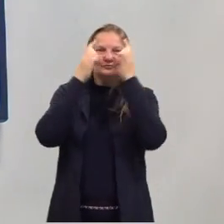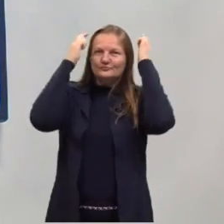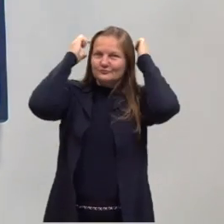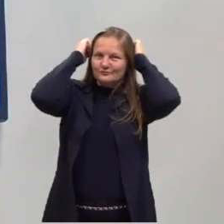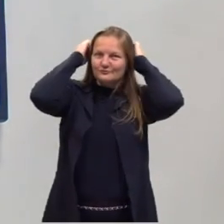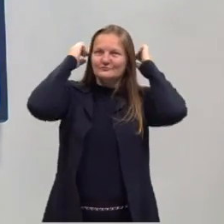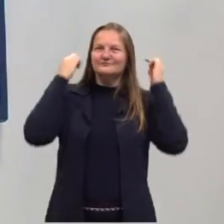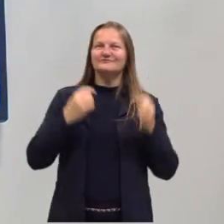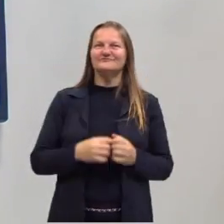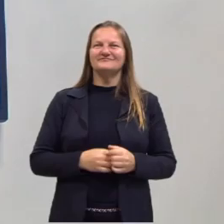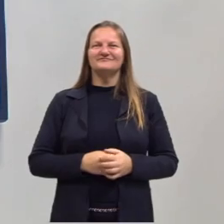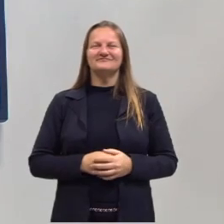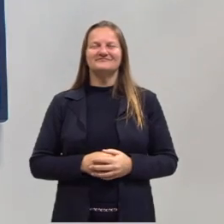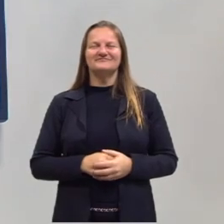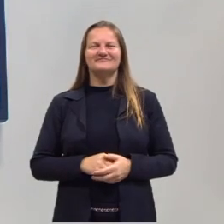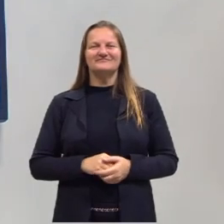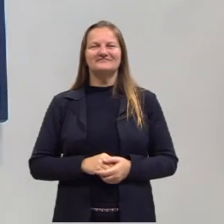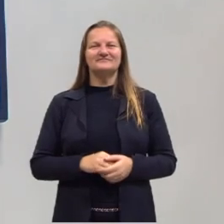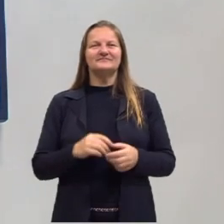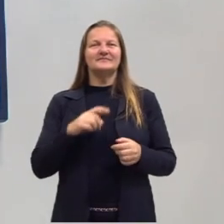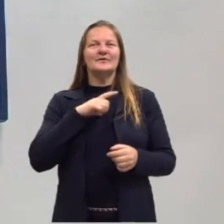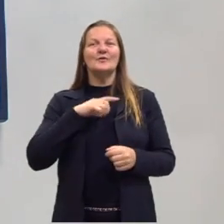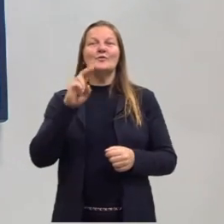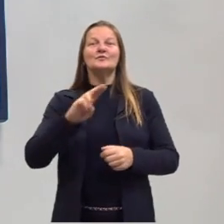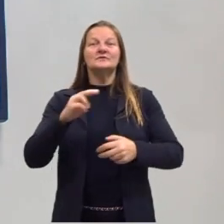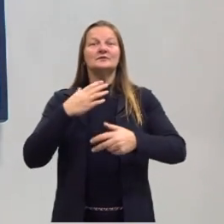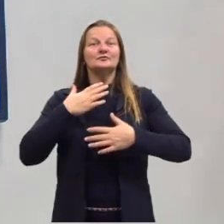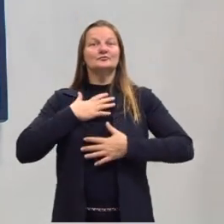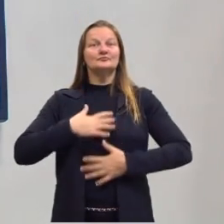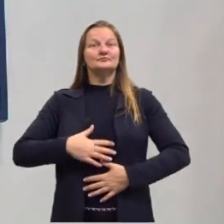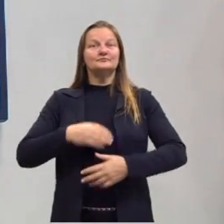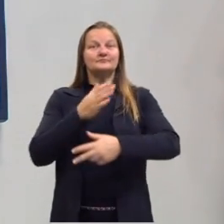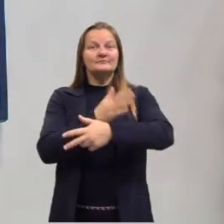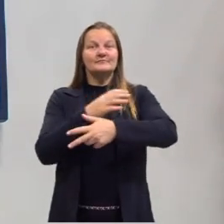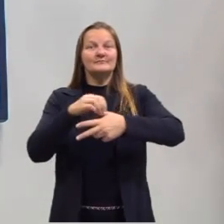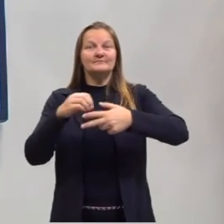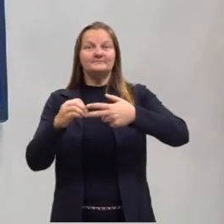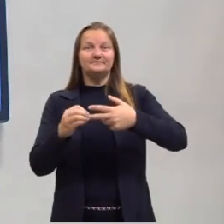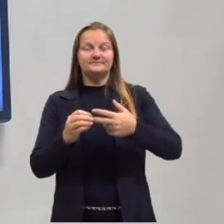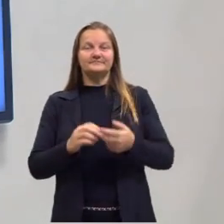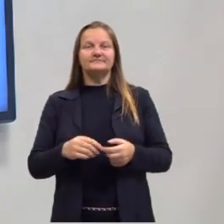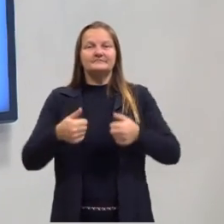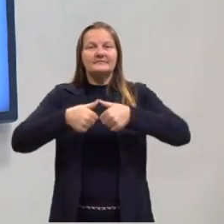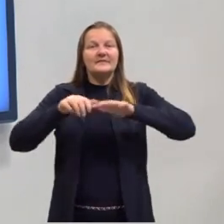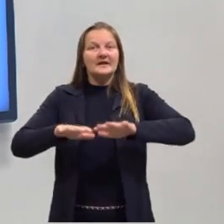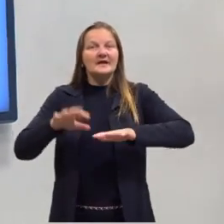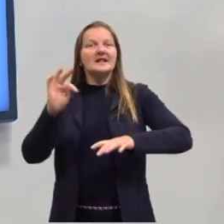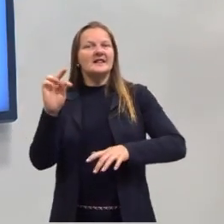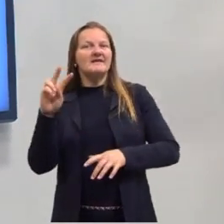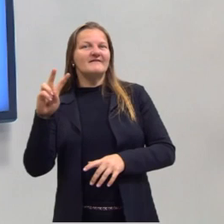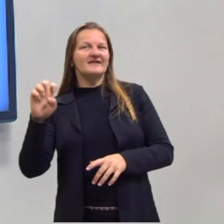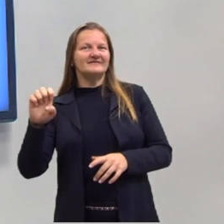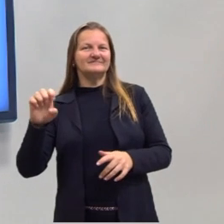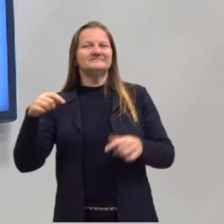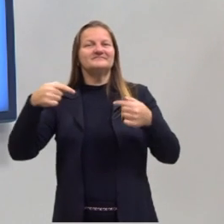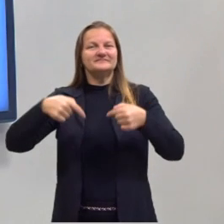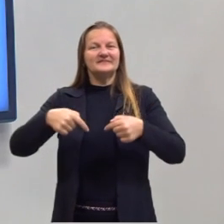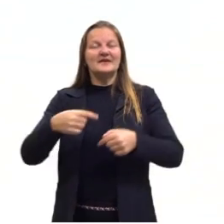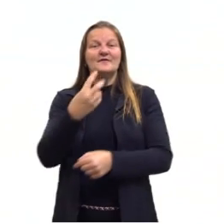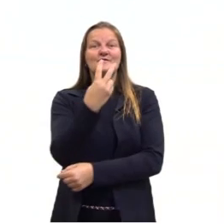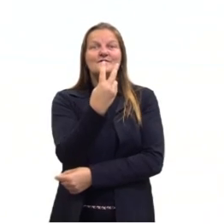presos aqui no rabo de cavalo tô com a camiseta do projeto nos estúdios da TV para